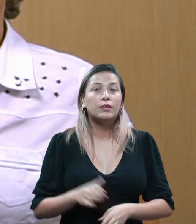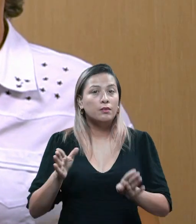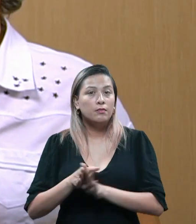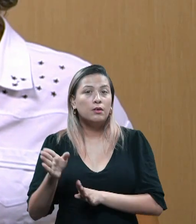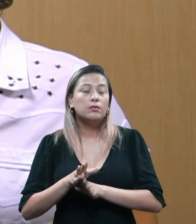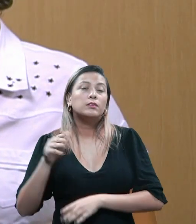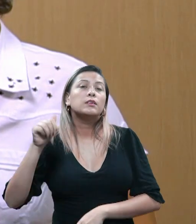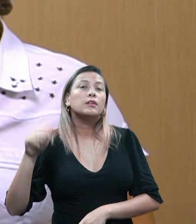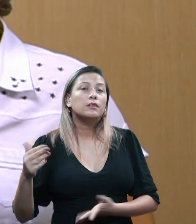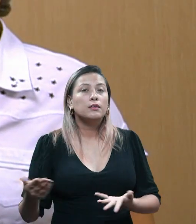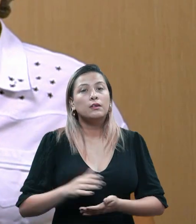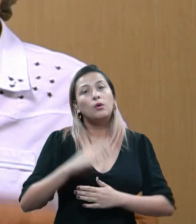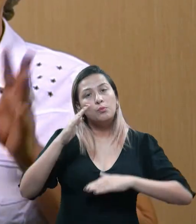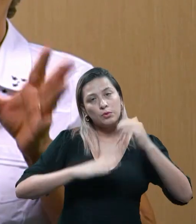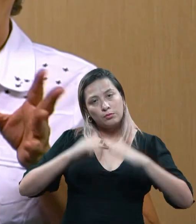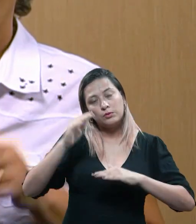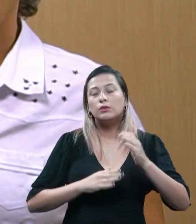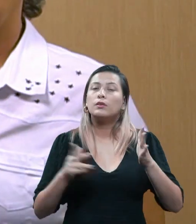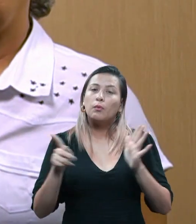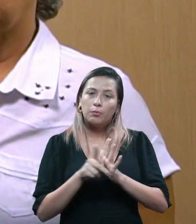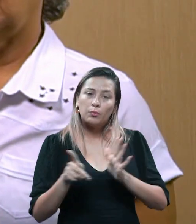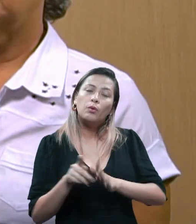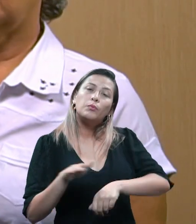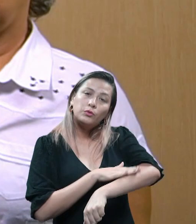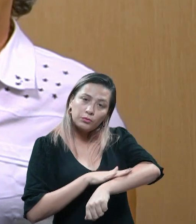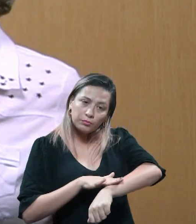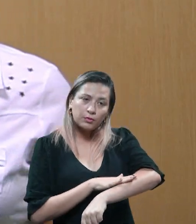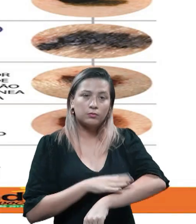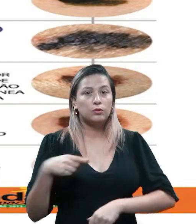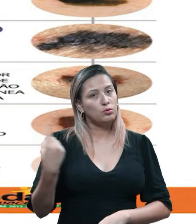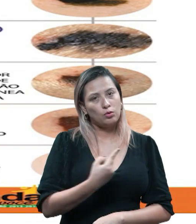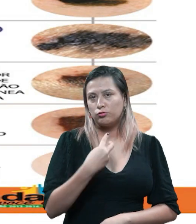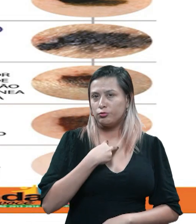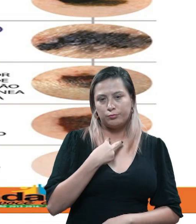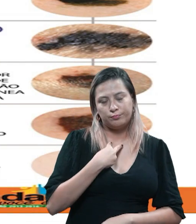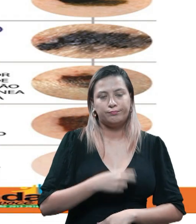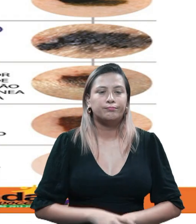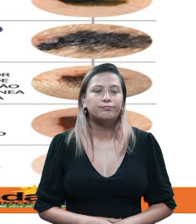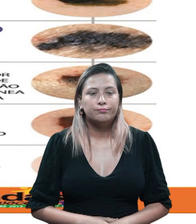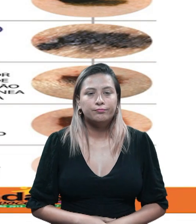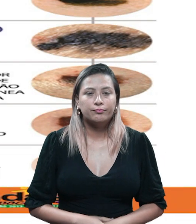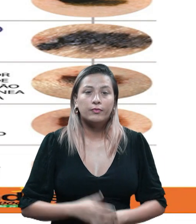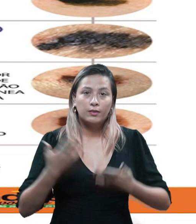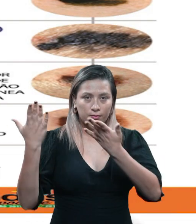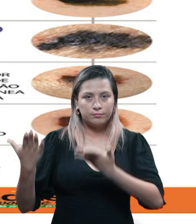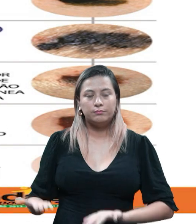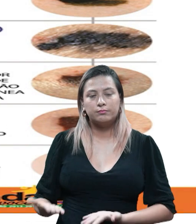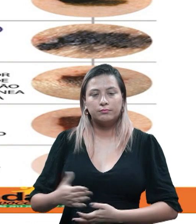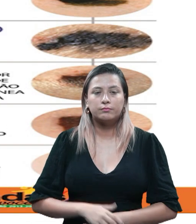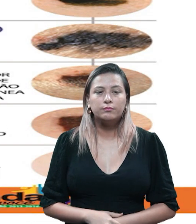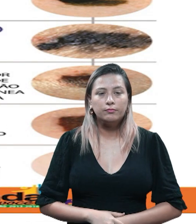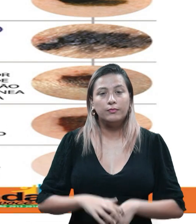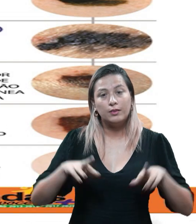prescrever medicação é só o dermatologista. A gente não pode entrar nessa área. Aqui, nessa tela, nós vamos ver